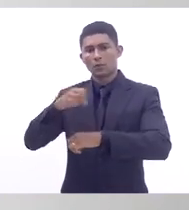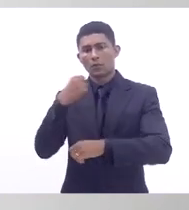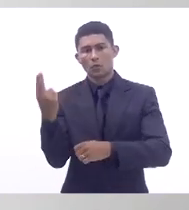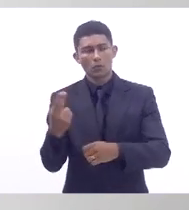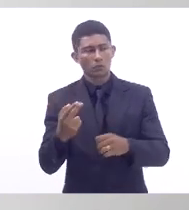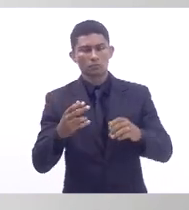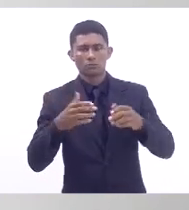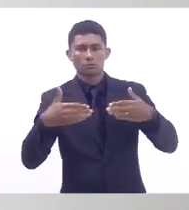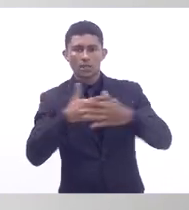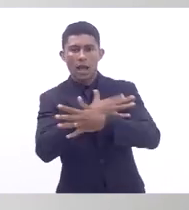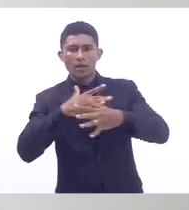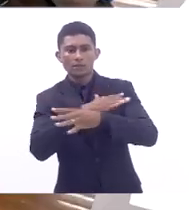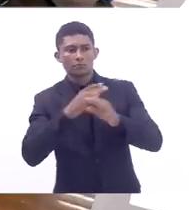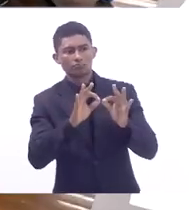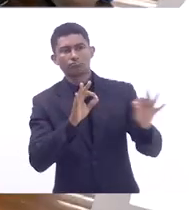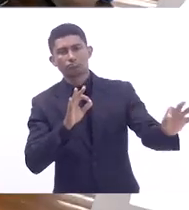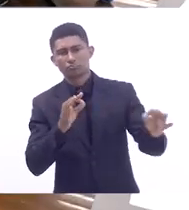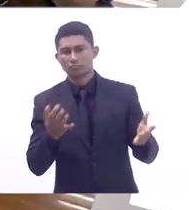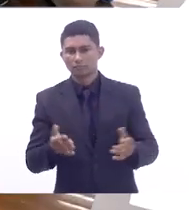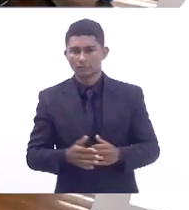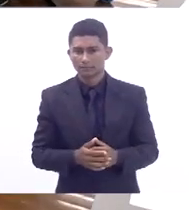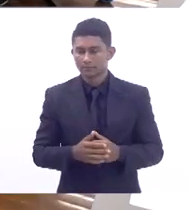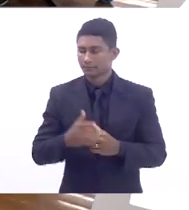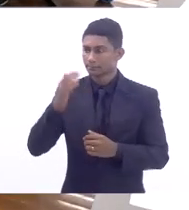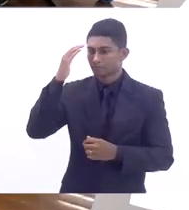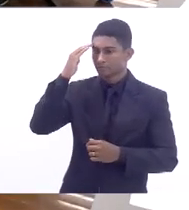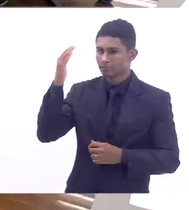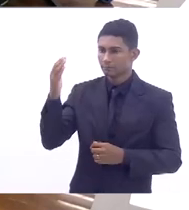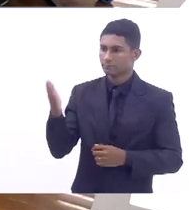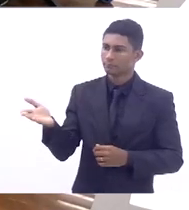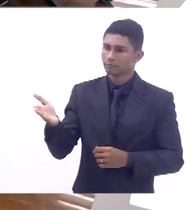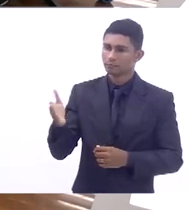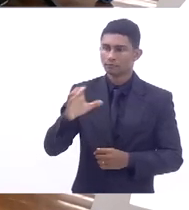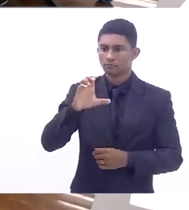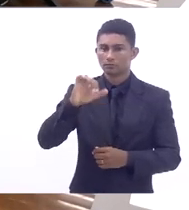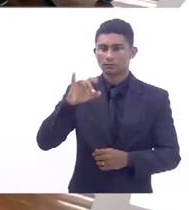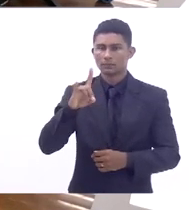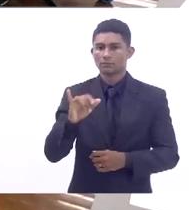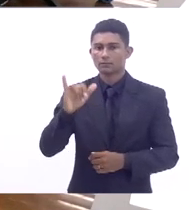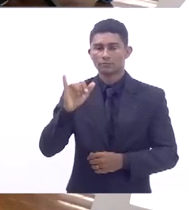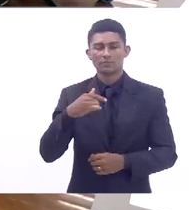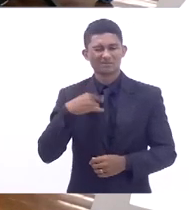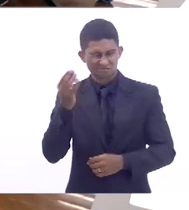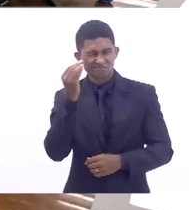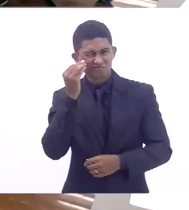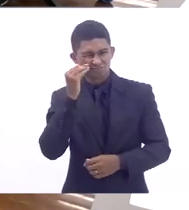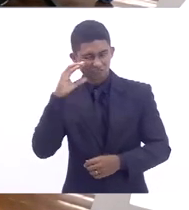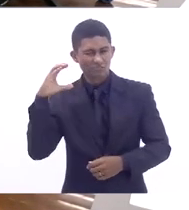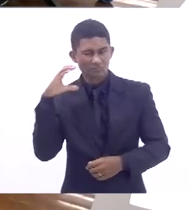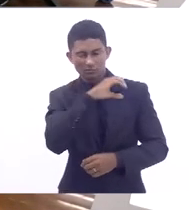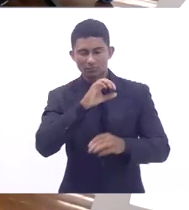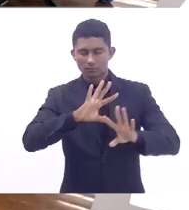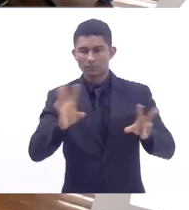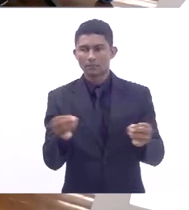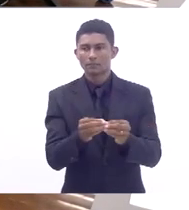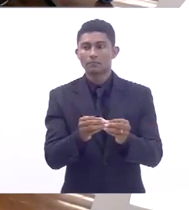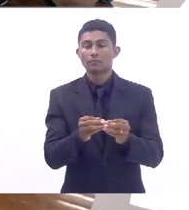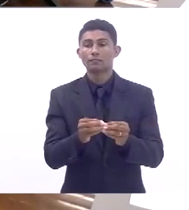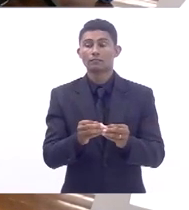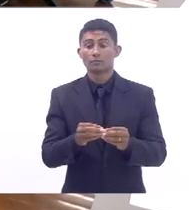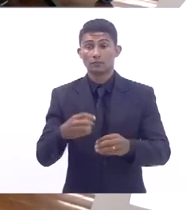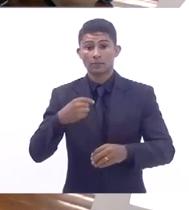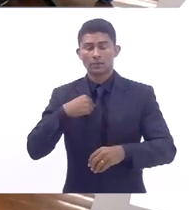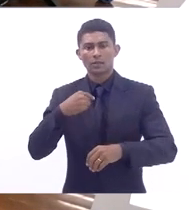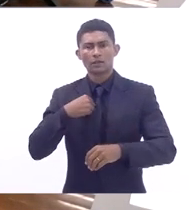isso muito obrigado passo falar para Cindy Obrigado Cindy em breve é só porque na minha primeira fala eu